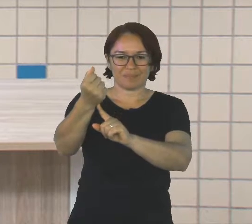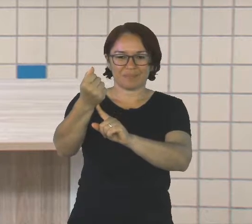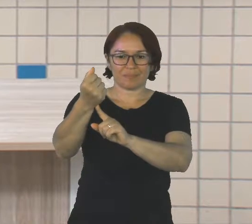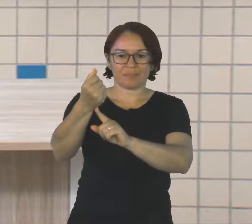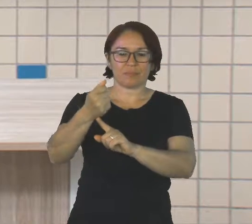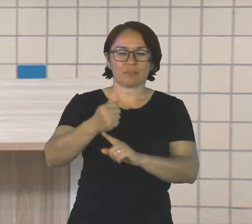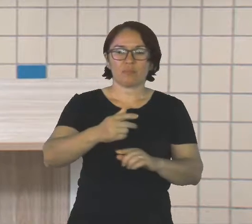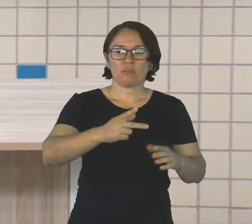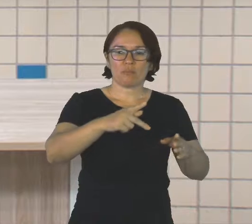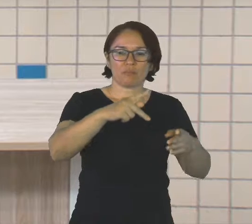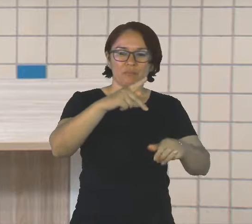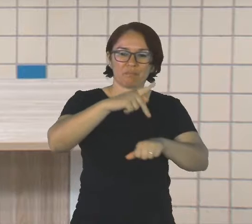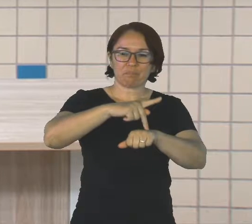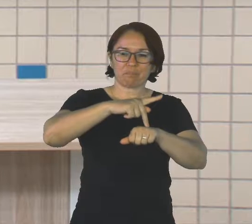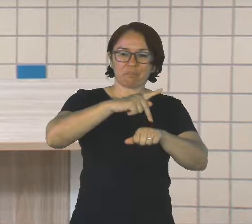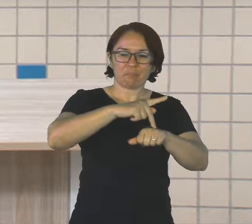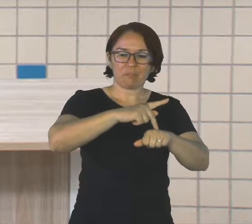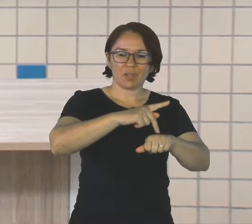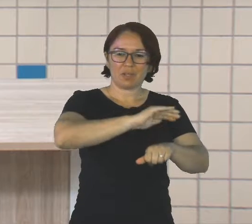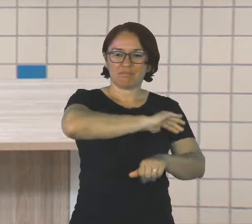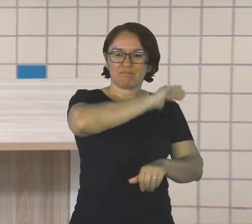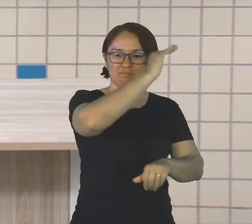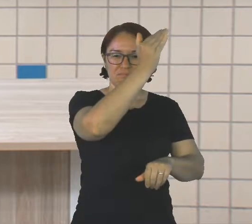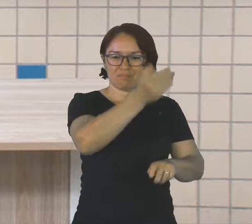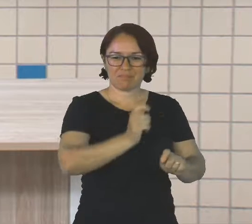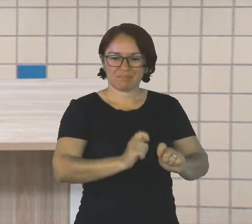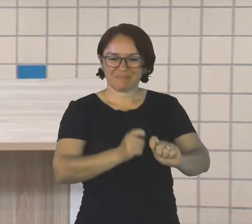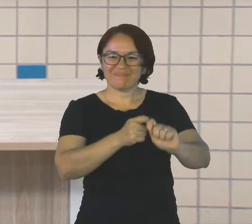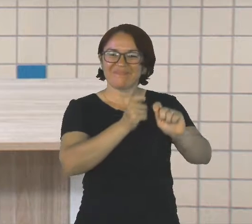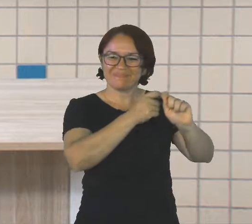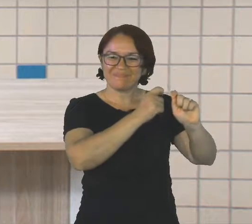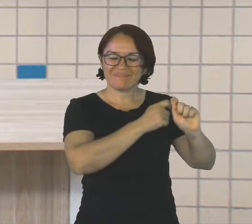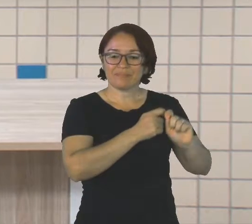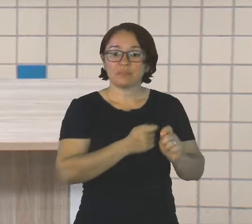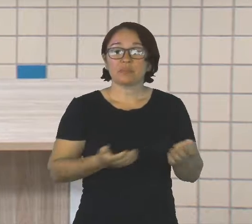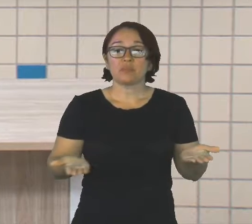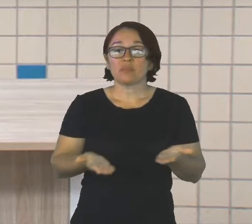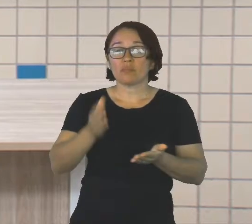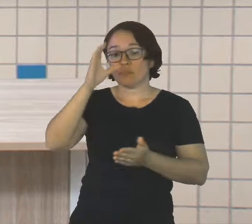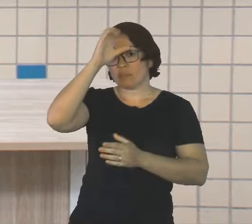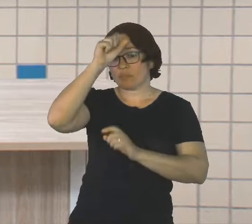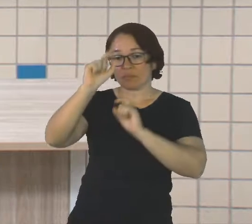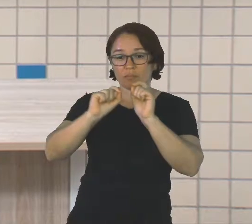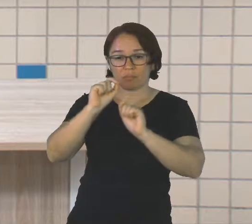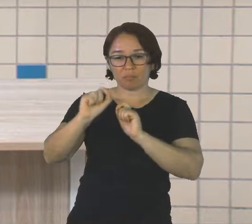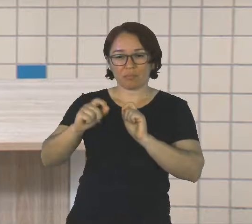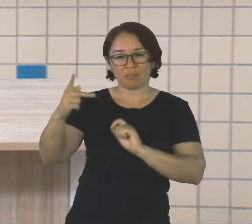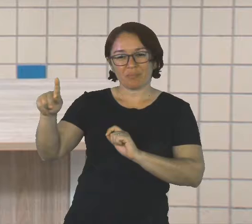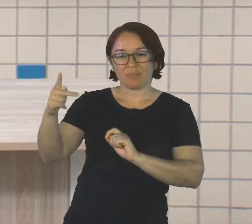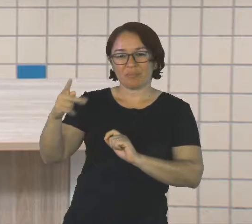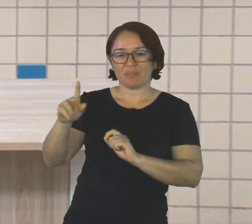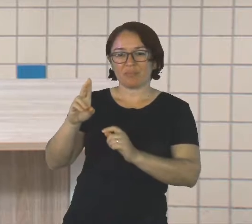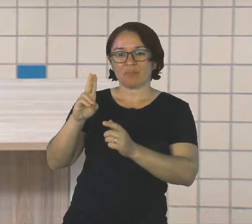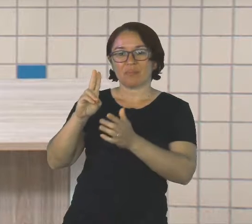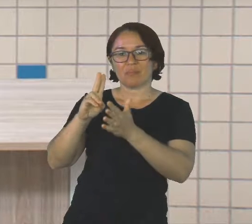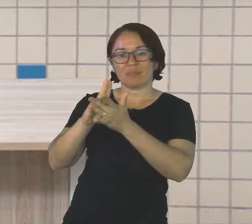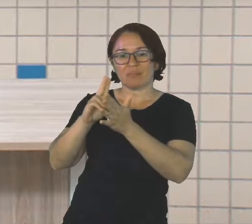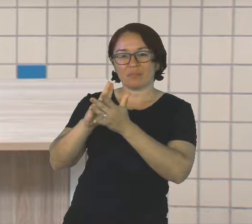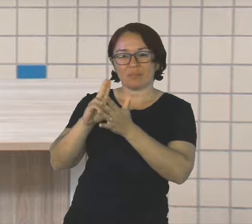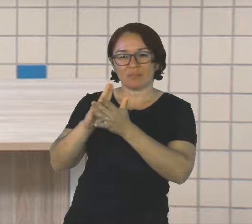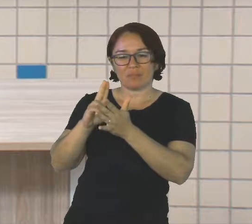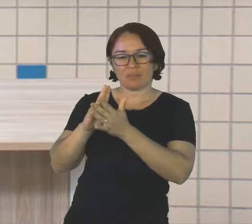uma exposição da arte indígena. A arte indígena está ligada à vida em comunidade, às necessidades